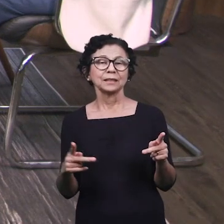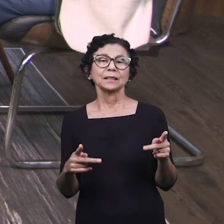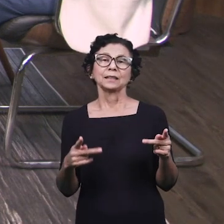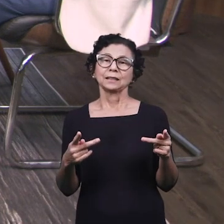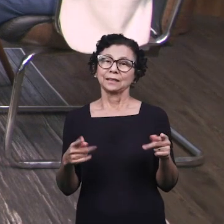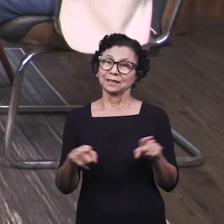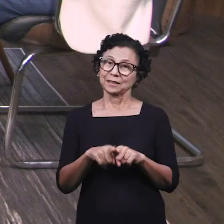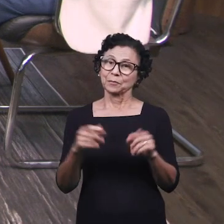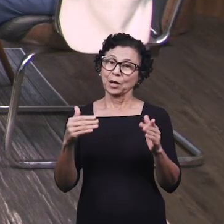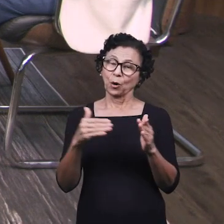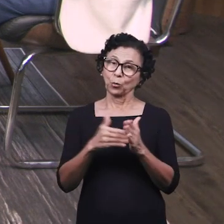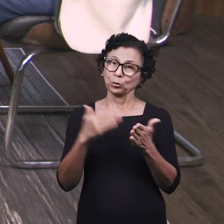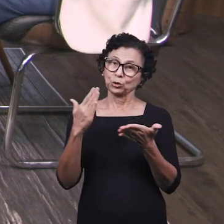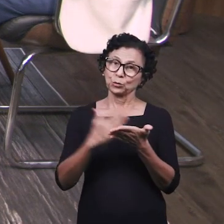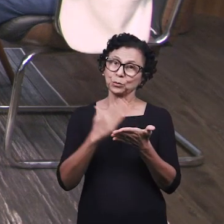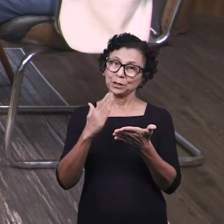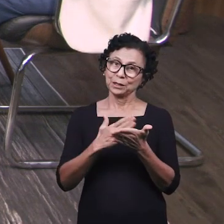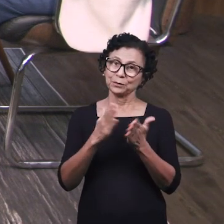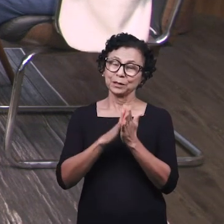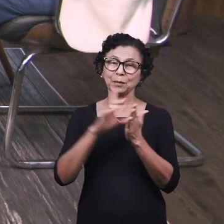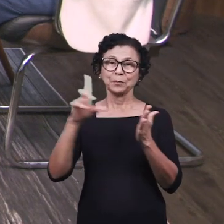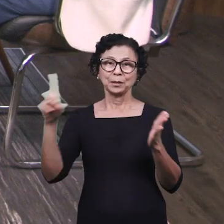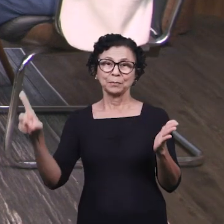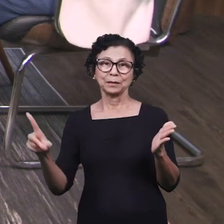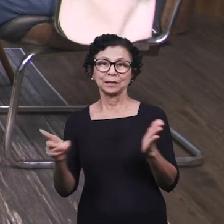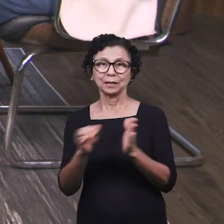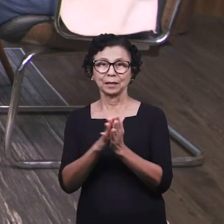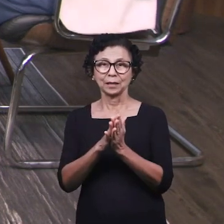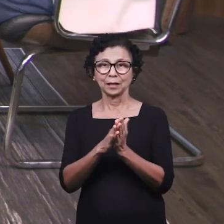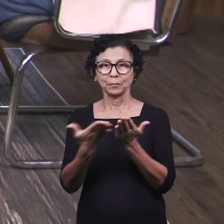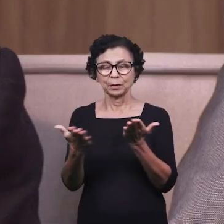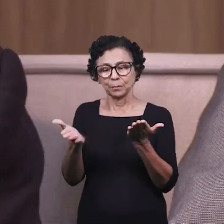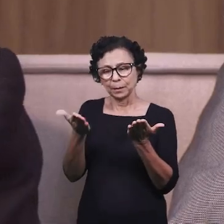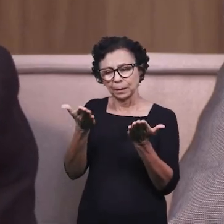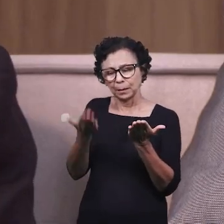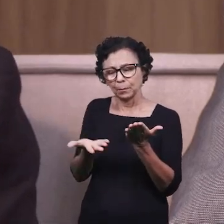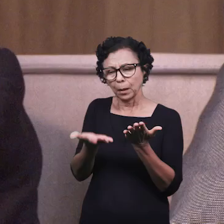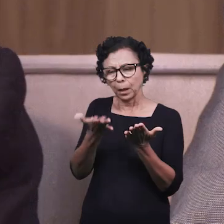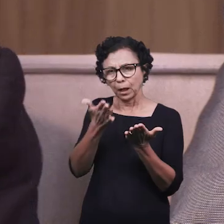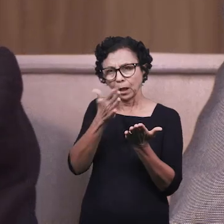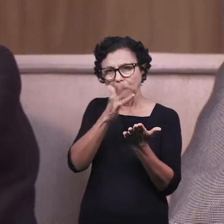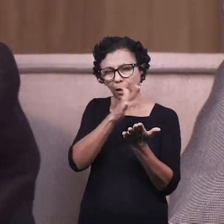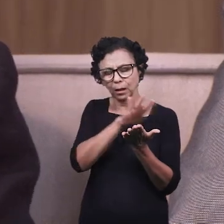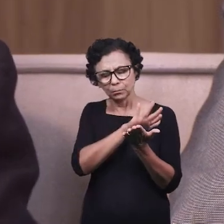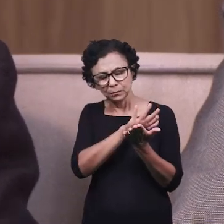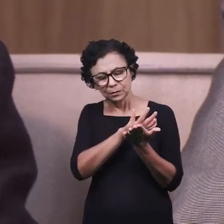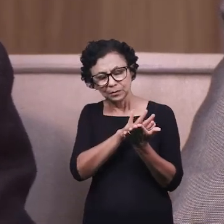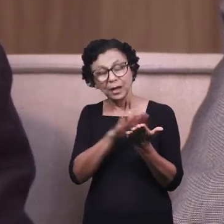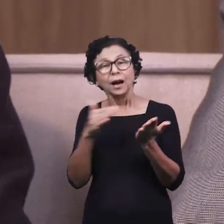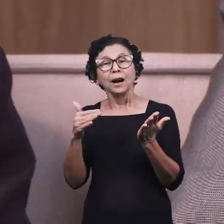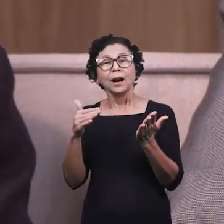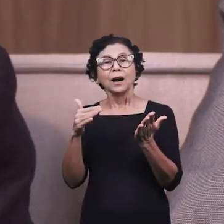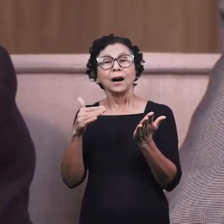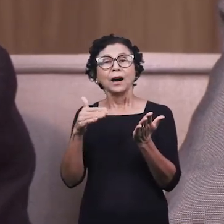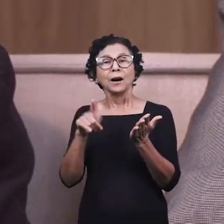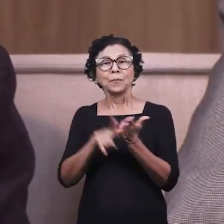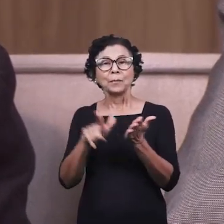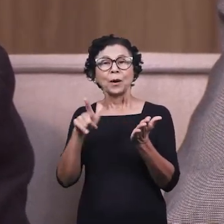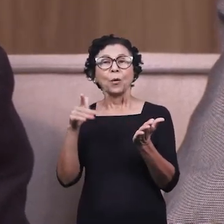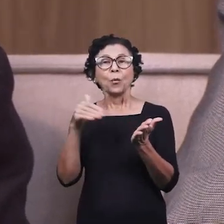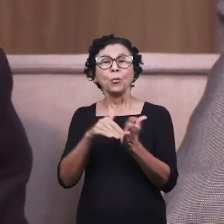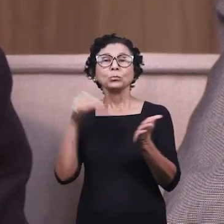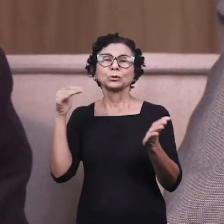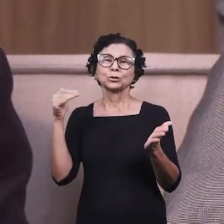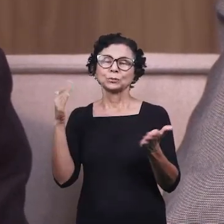o último livro da Bíblia, que você pega uma Bíblia, vai lendo, você chega no final, que é o livro de Apocalipse. Então, por que o último? Porque você